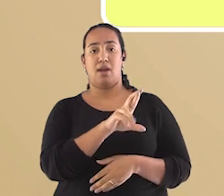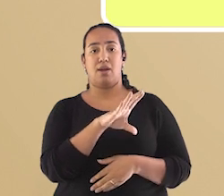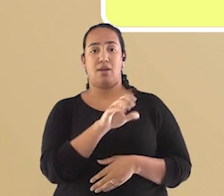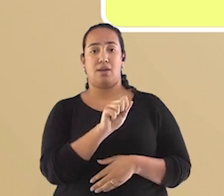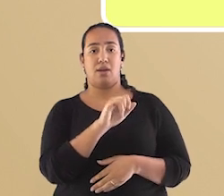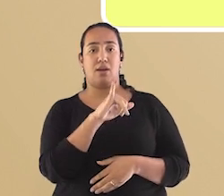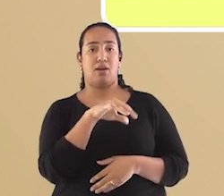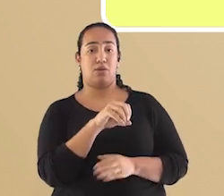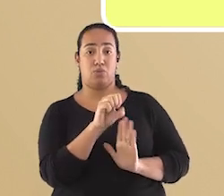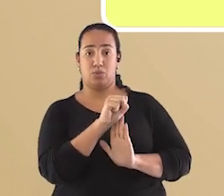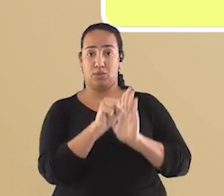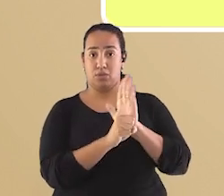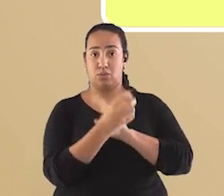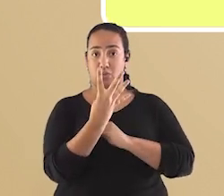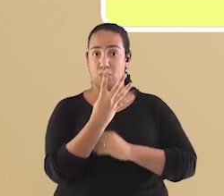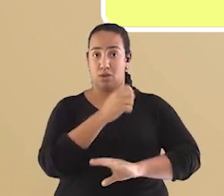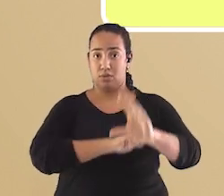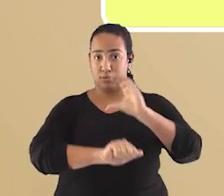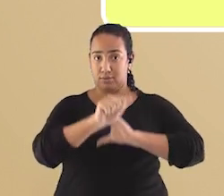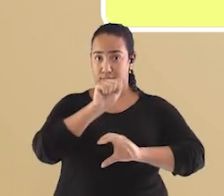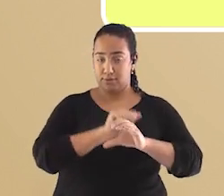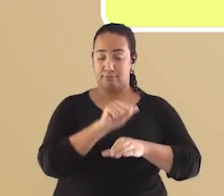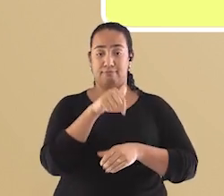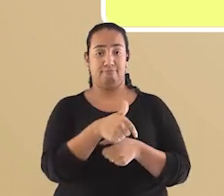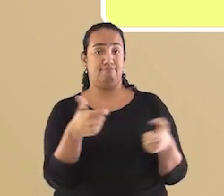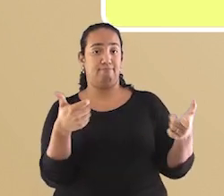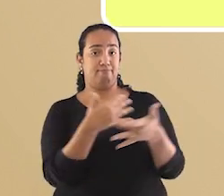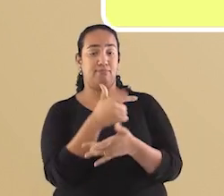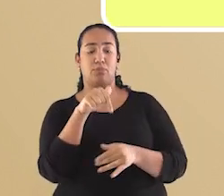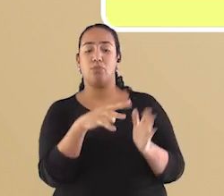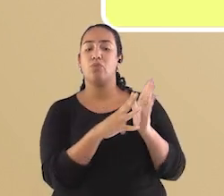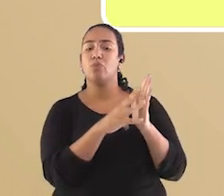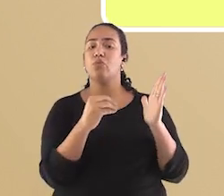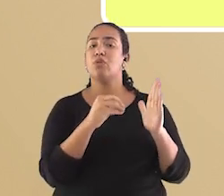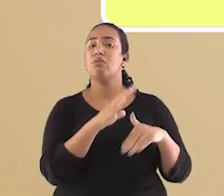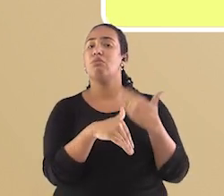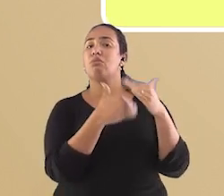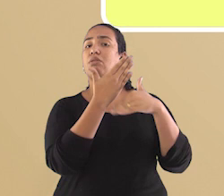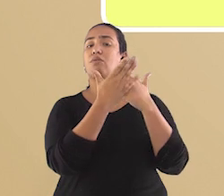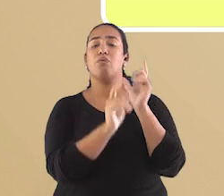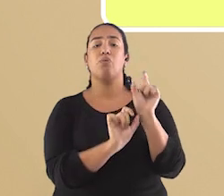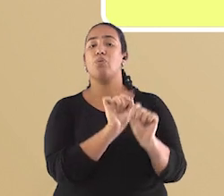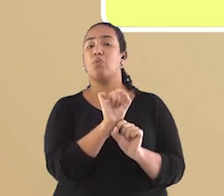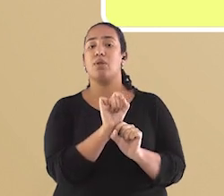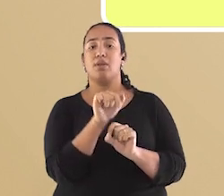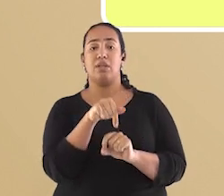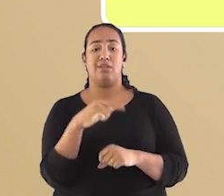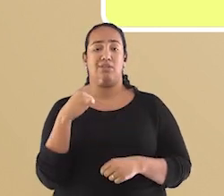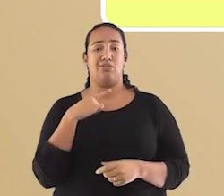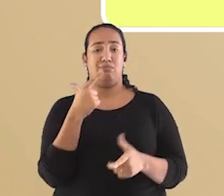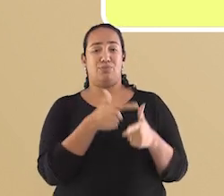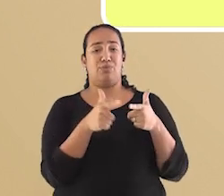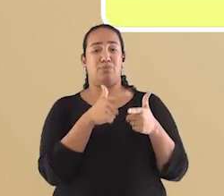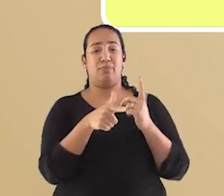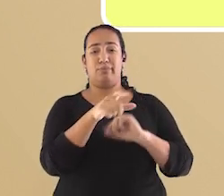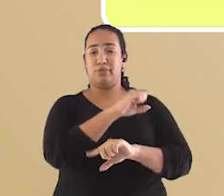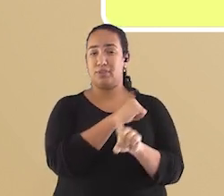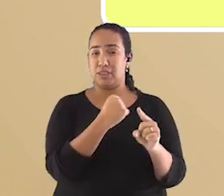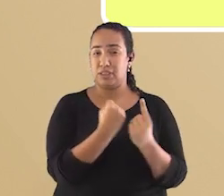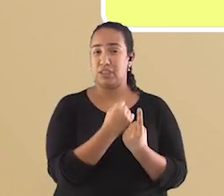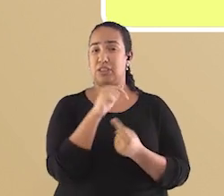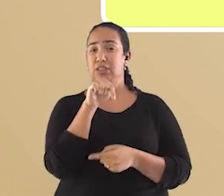século IV a.C. No caso dessa cidade, esse modelo desenvolveu-se por conta das tensões sociais,